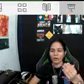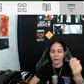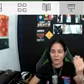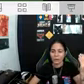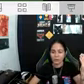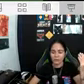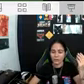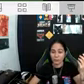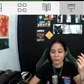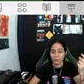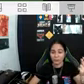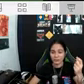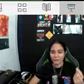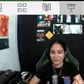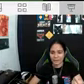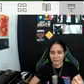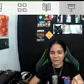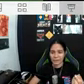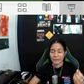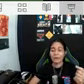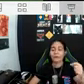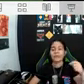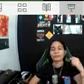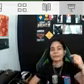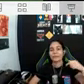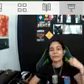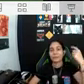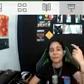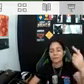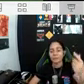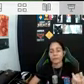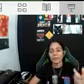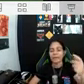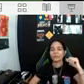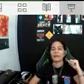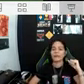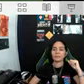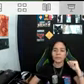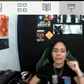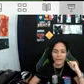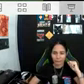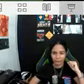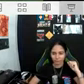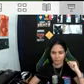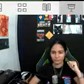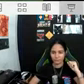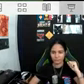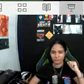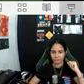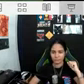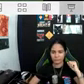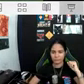usou coletores diferentes. Então, isso vai fazer com que o seu resultado dê errado.